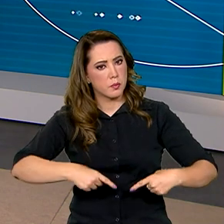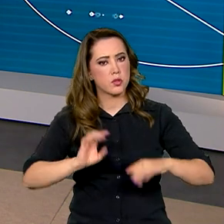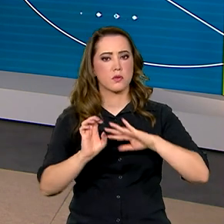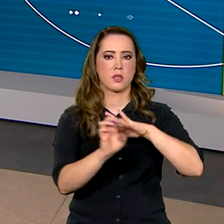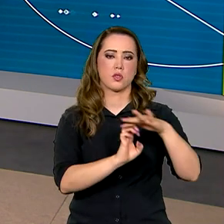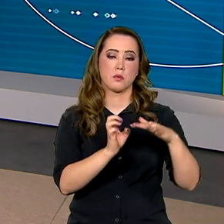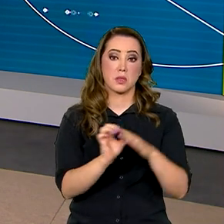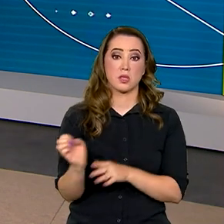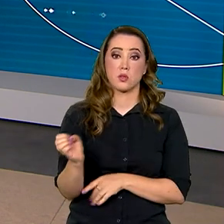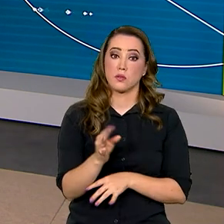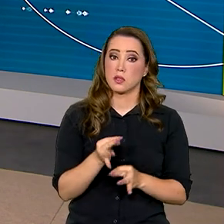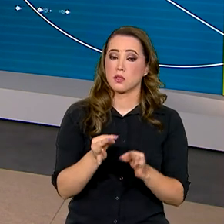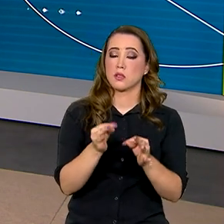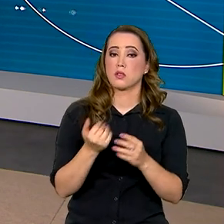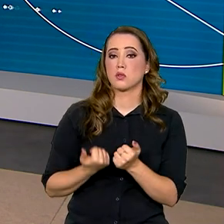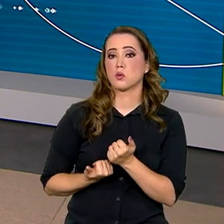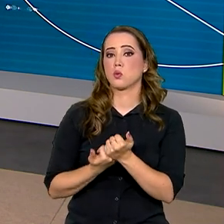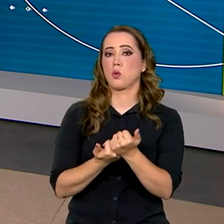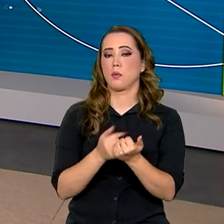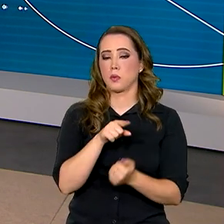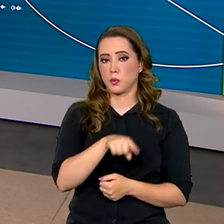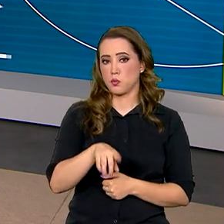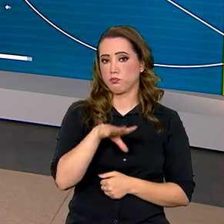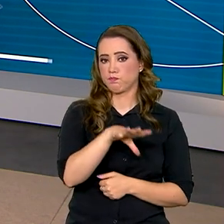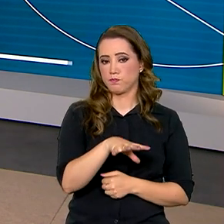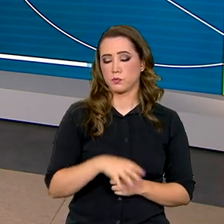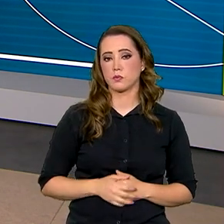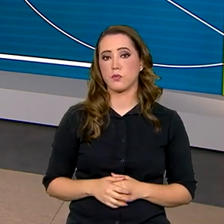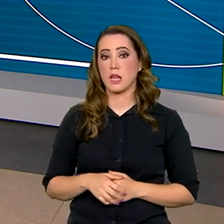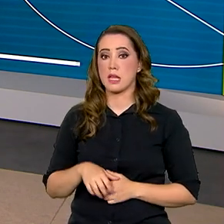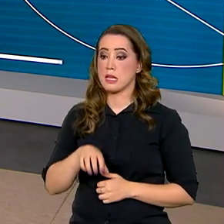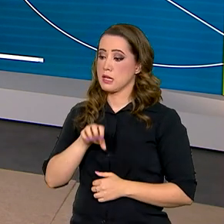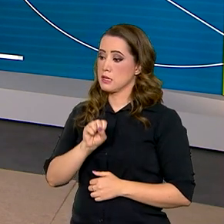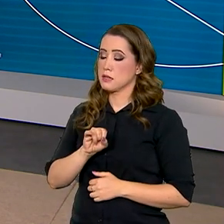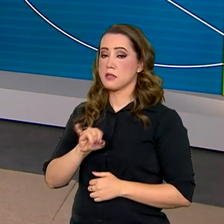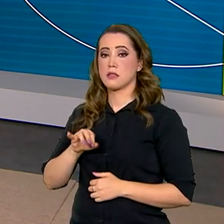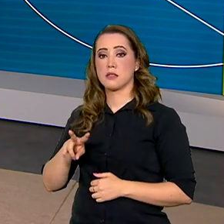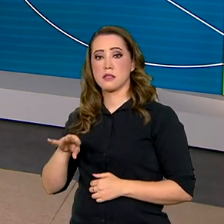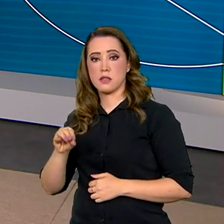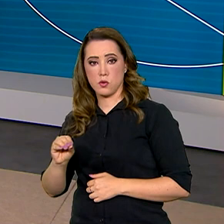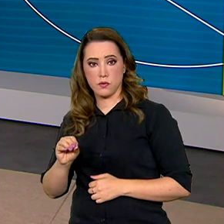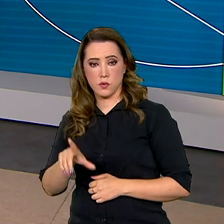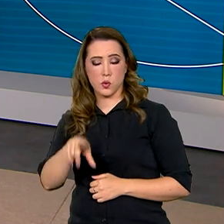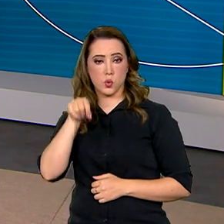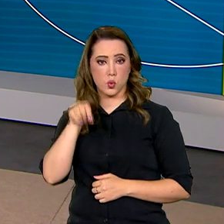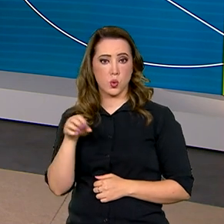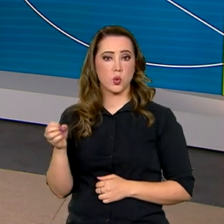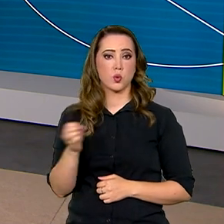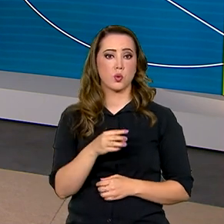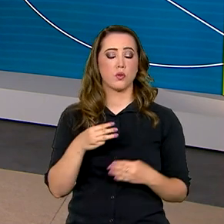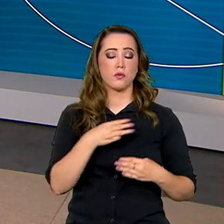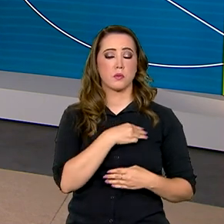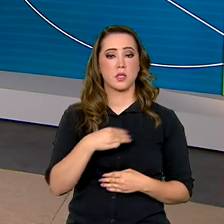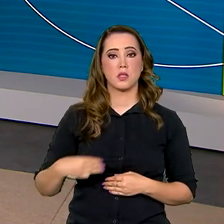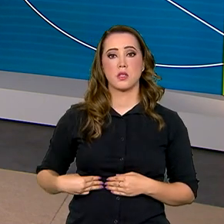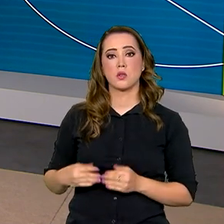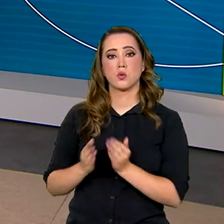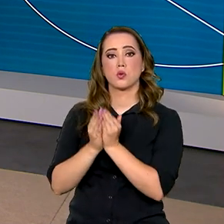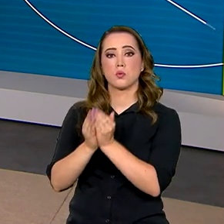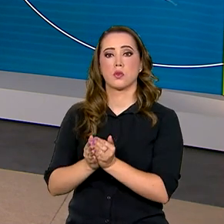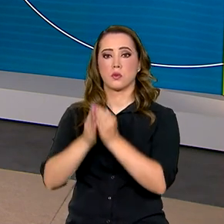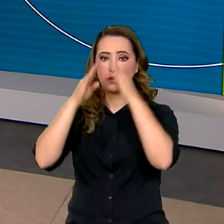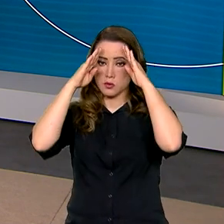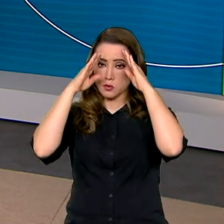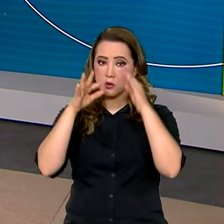a Inovação e o apoio ao setor Silvio Costa Filho foi nomeado Ministro dos portos e aeroportos e